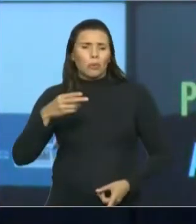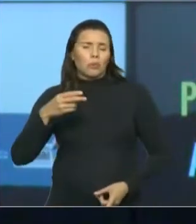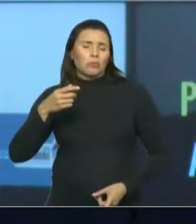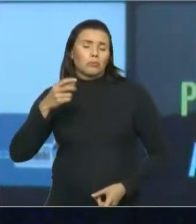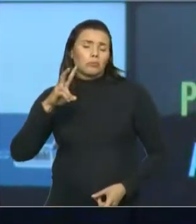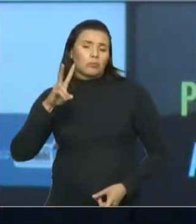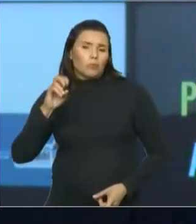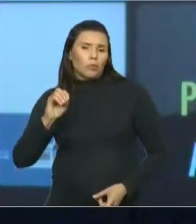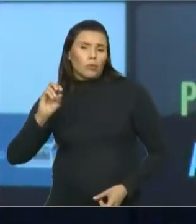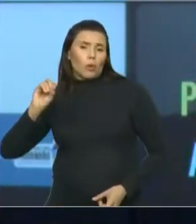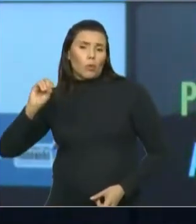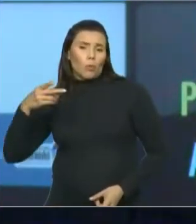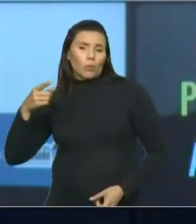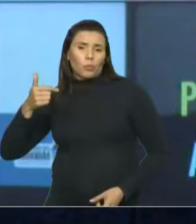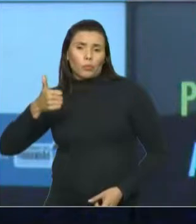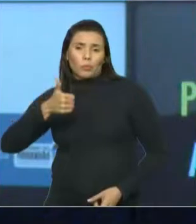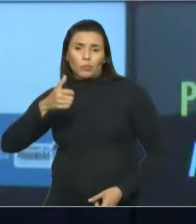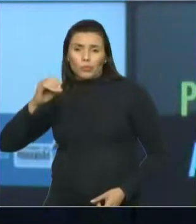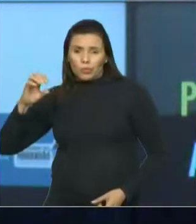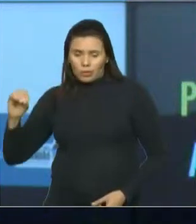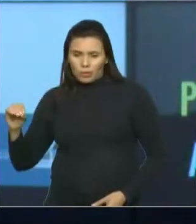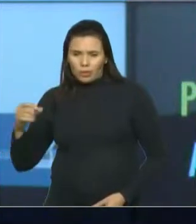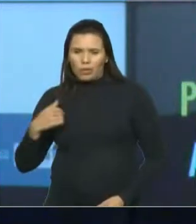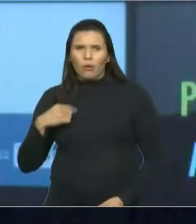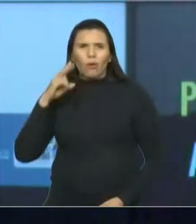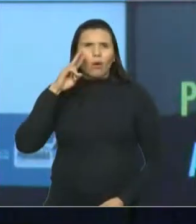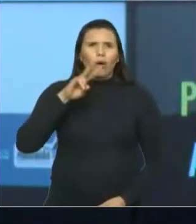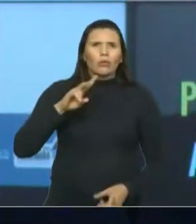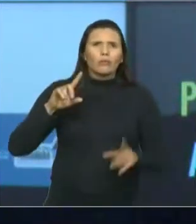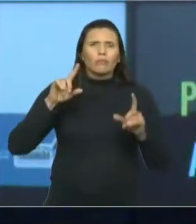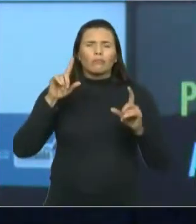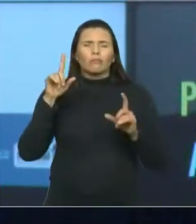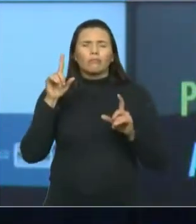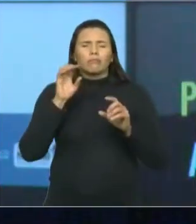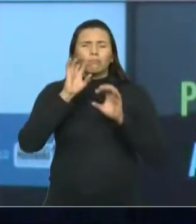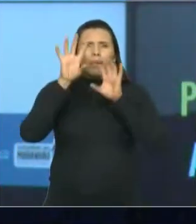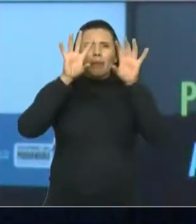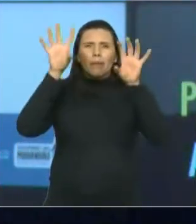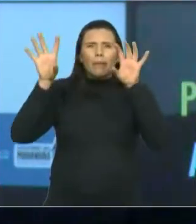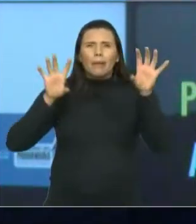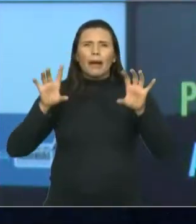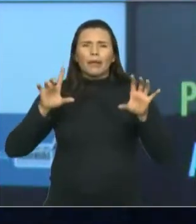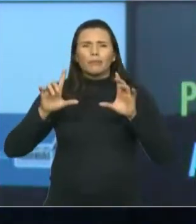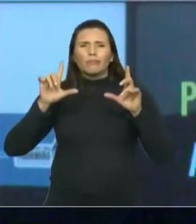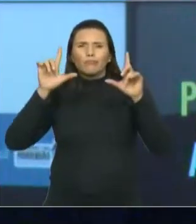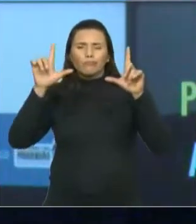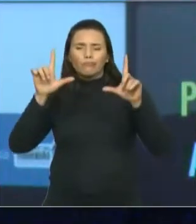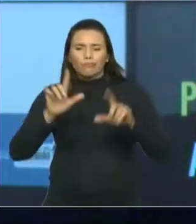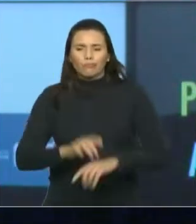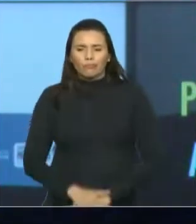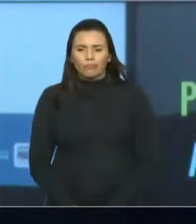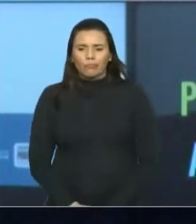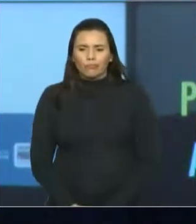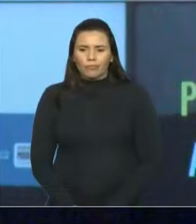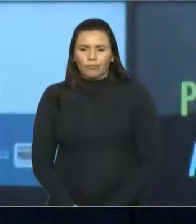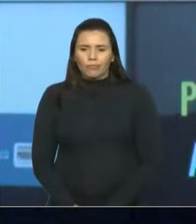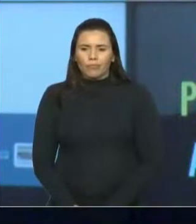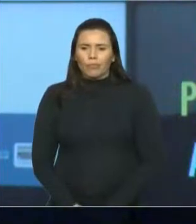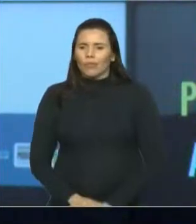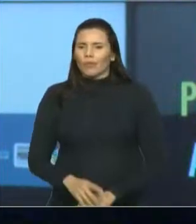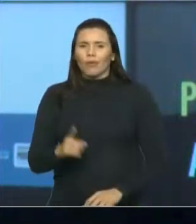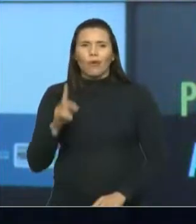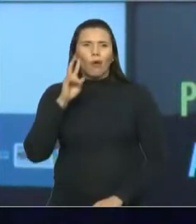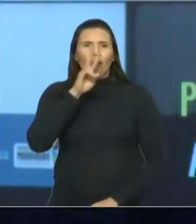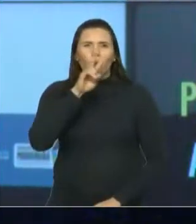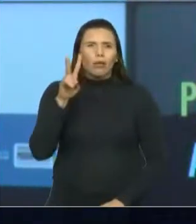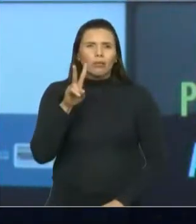no mapa, a gente tem 2 pontos. Primeiro, visualmente, a gente não tem uma distribuição equânime das unidades de